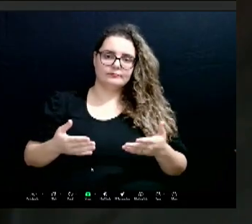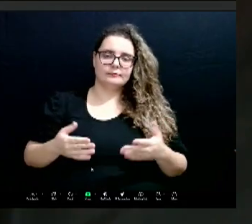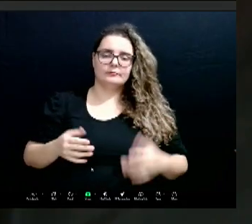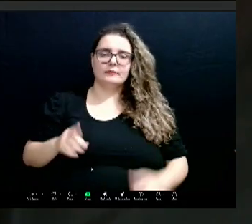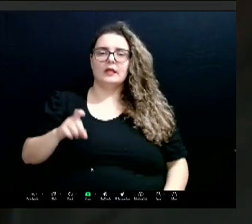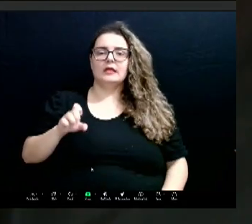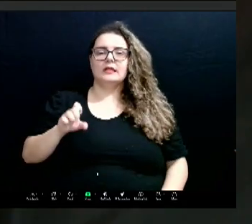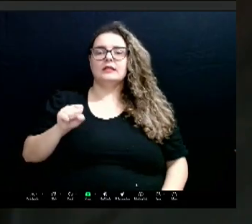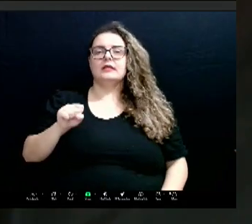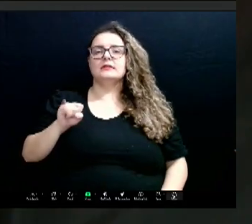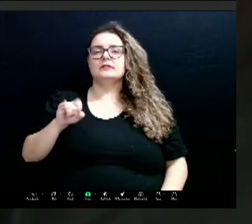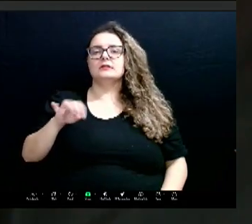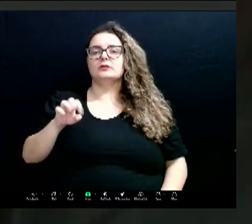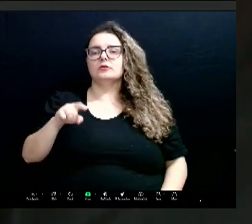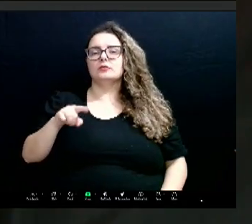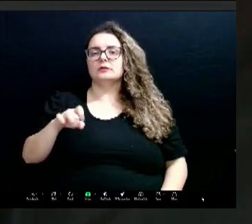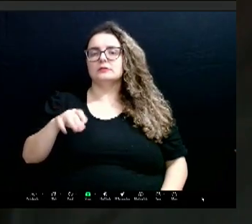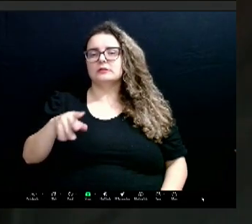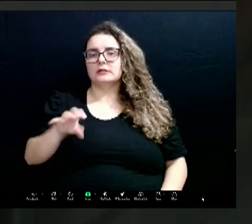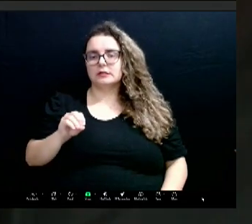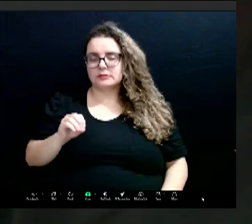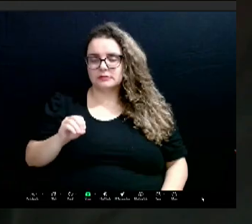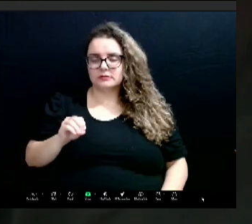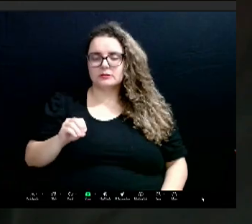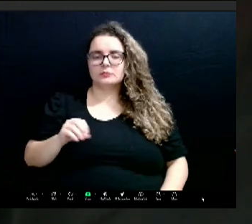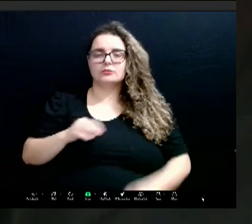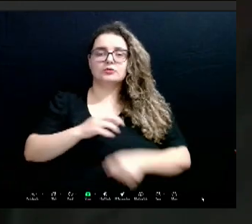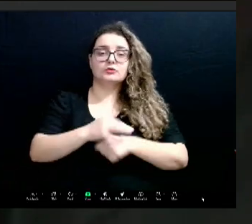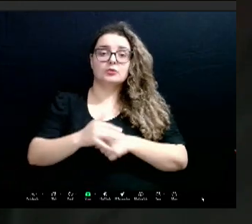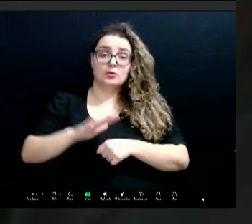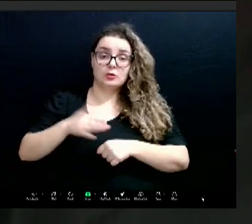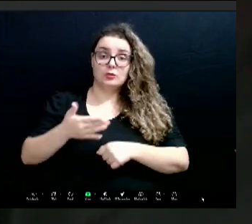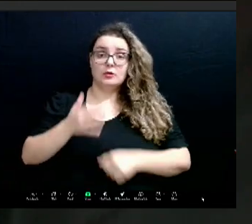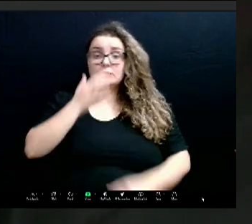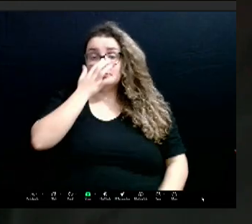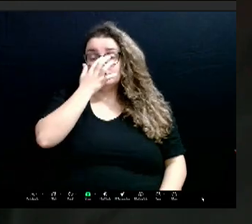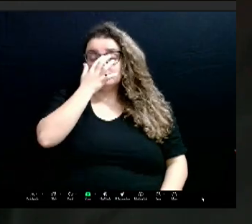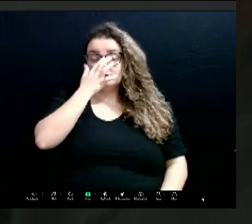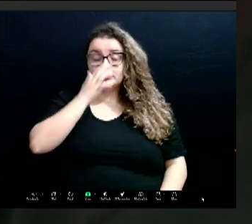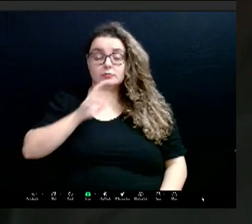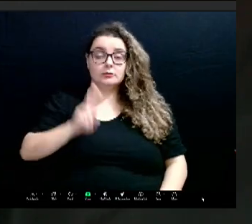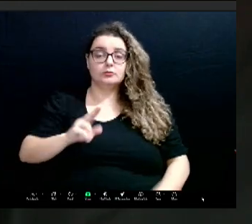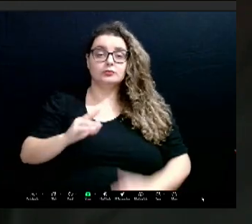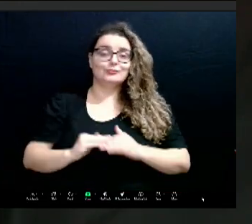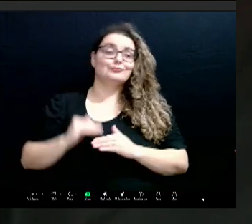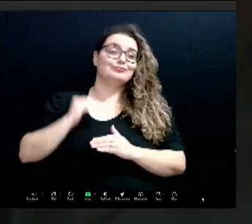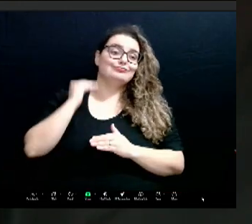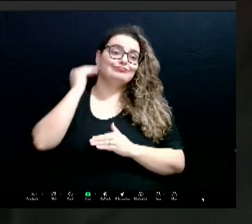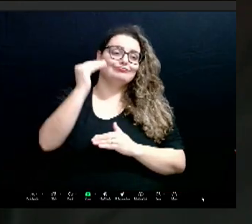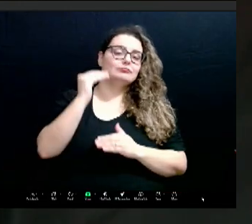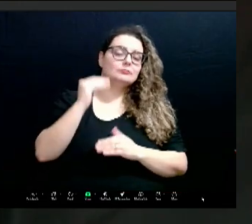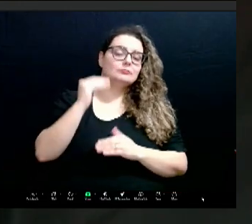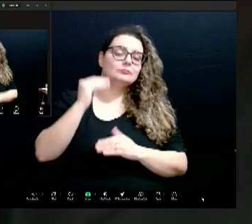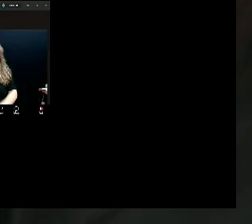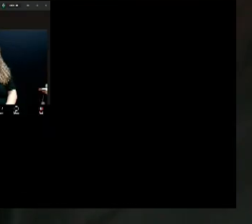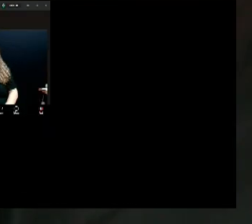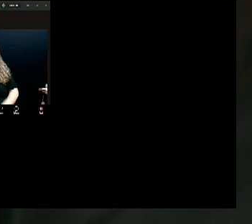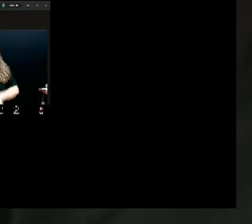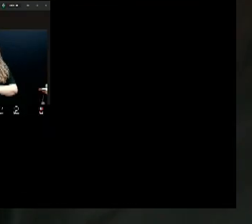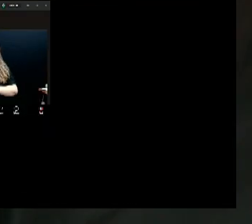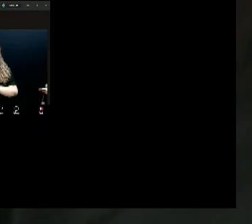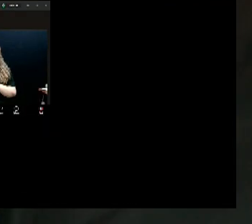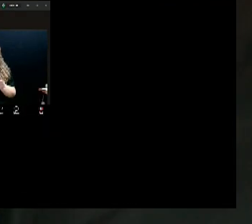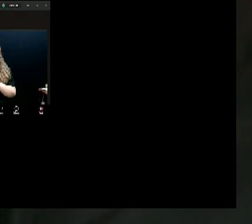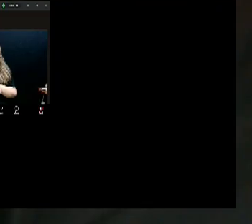desintoxicação digital, quando o uso das telas passa do limite. Nós vamos tentar entender como o uso excessivo da